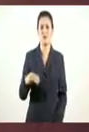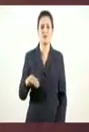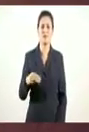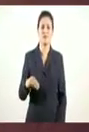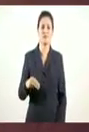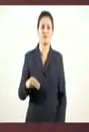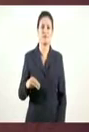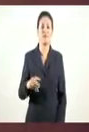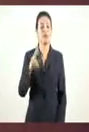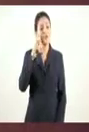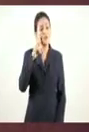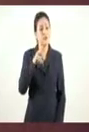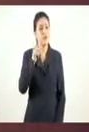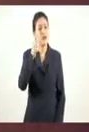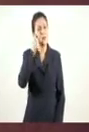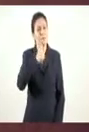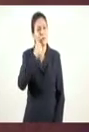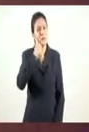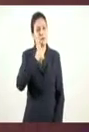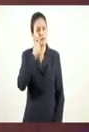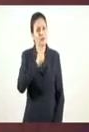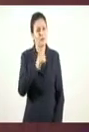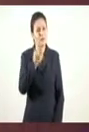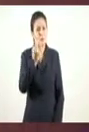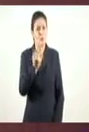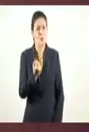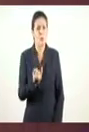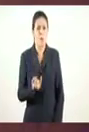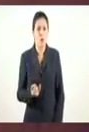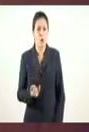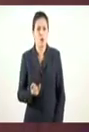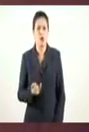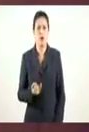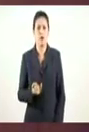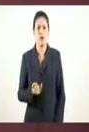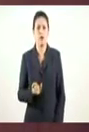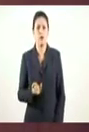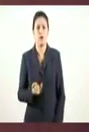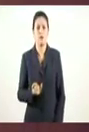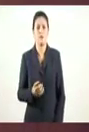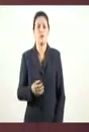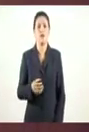tendo a única e última refeição do dia, um suco de buriti.